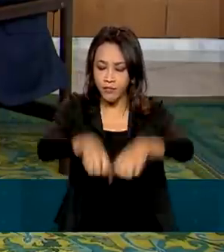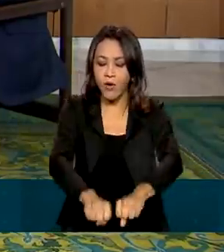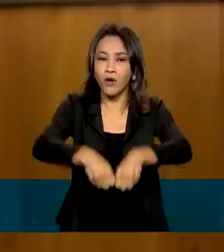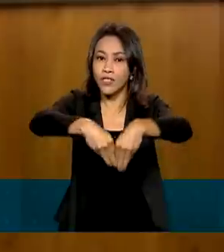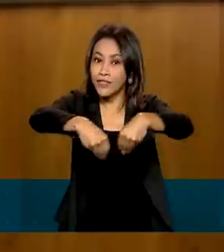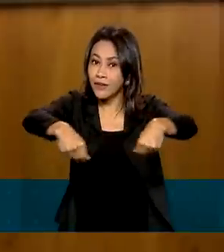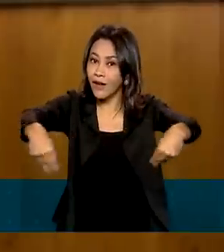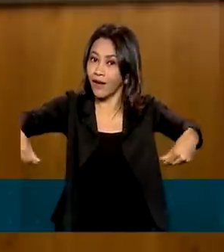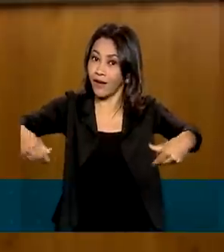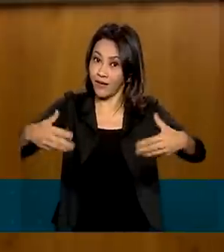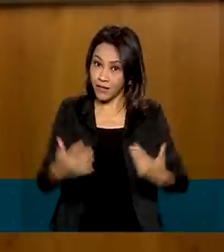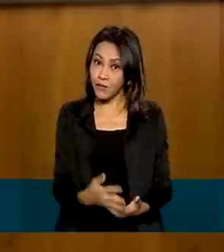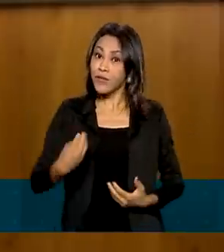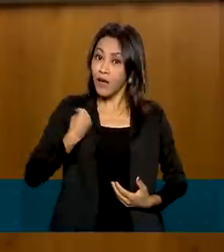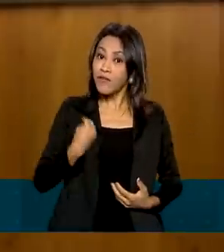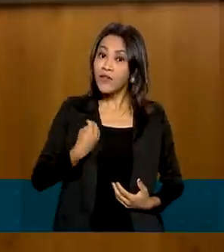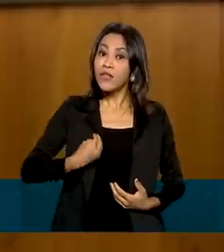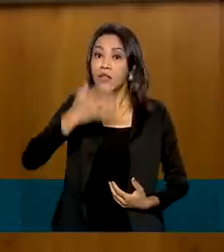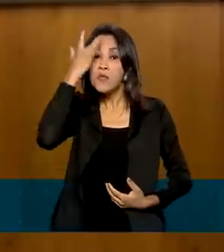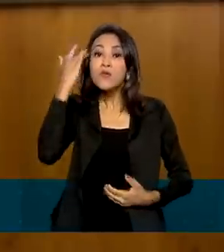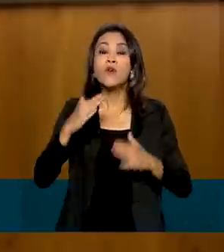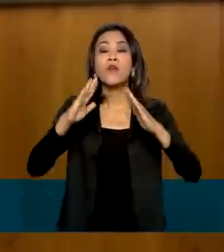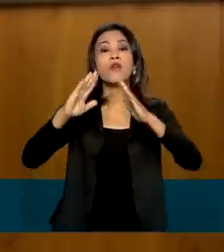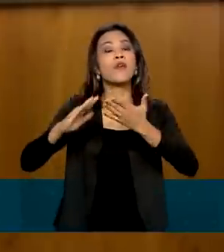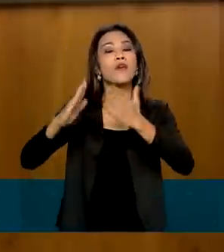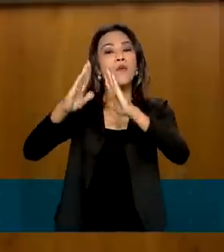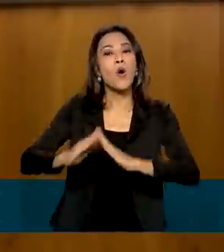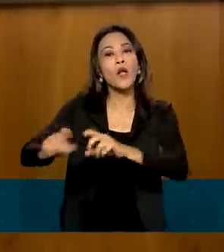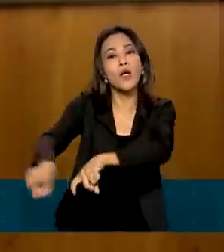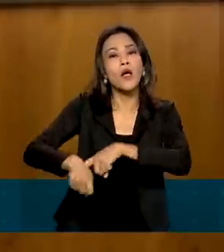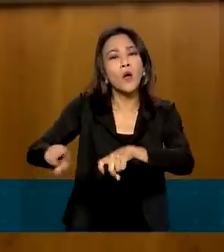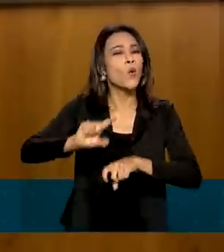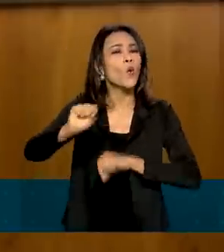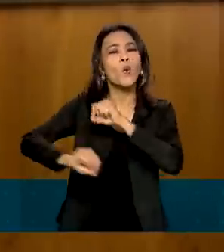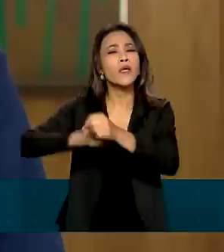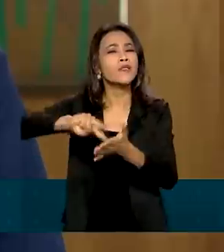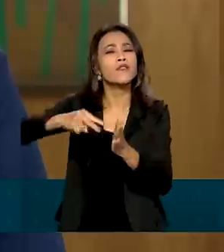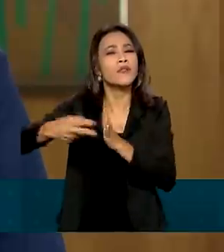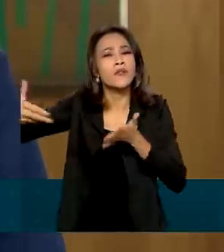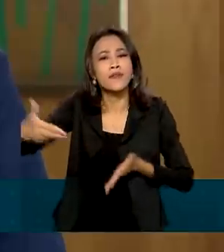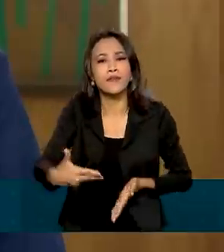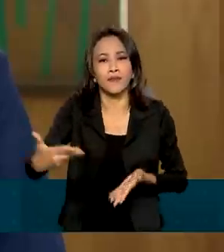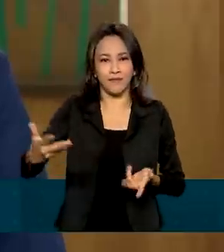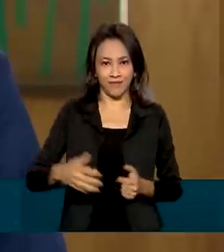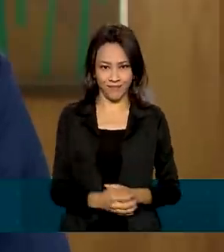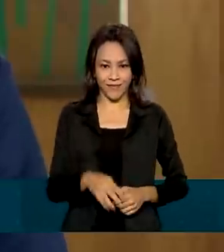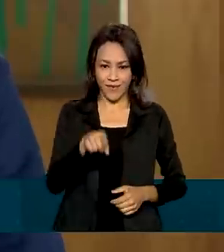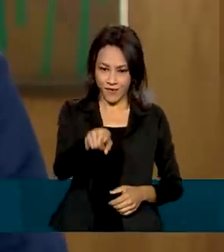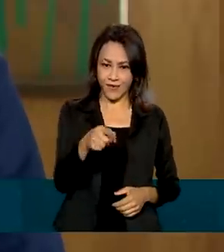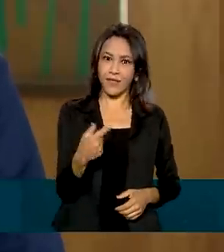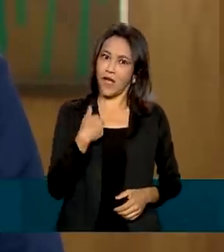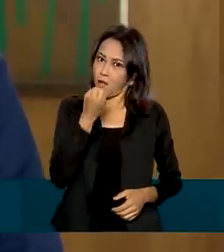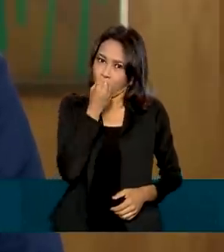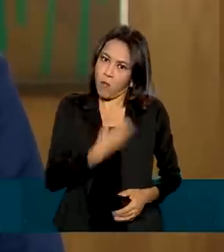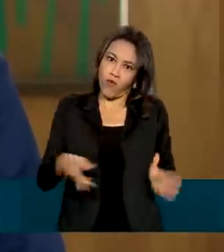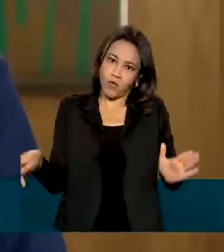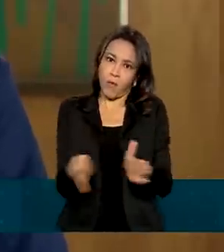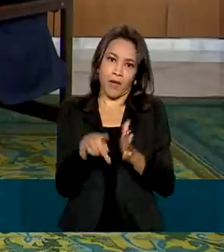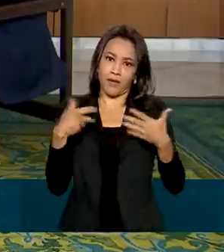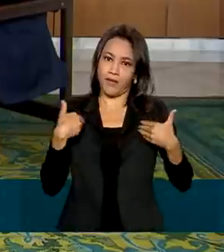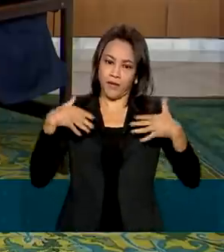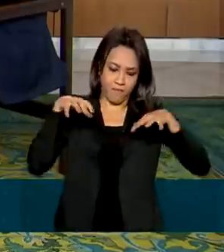agricultores. Na vida do homem do campo, qual a diferença que faz ter o papel daquela propriedade, presidente? Olha, nada como você ser dono de alguma coisa,